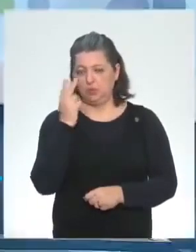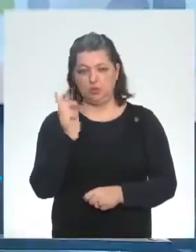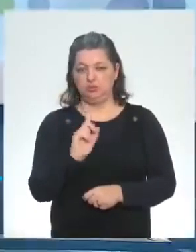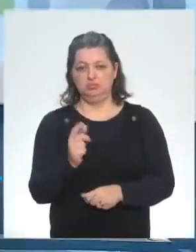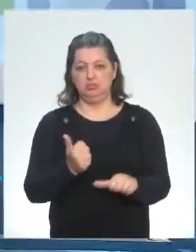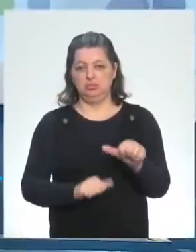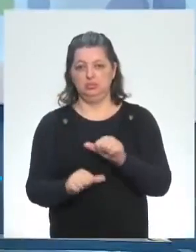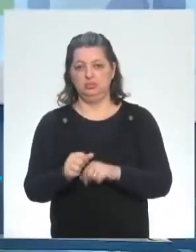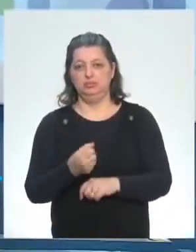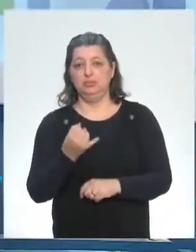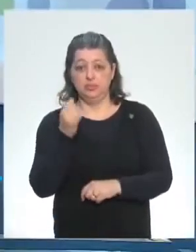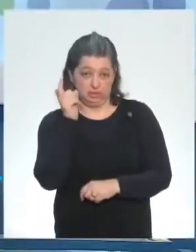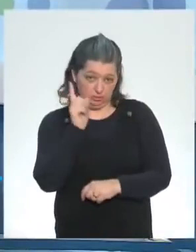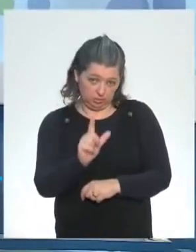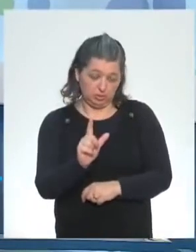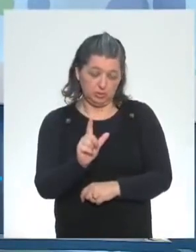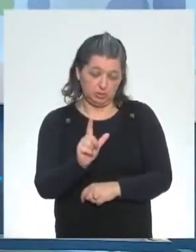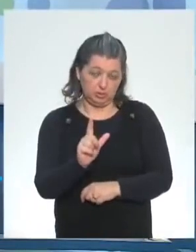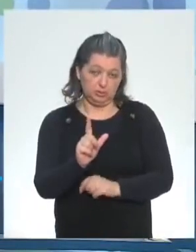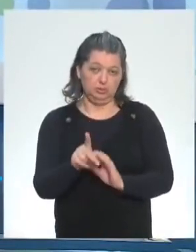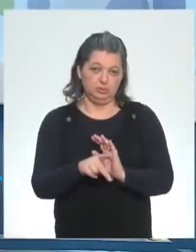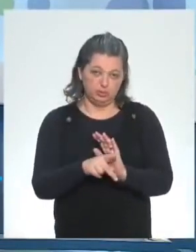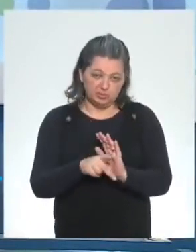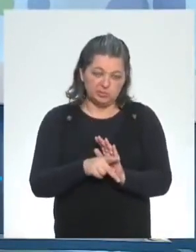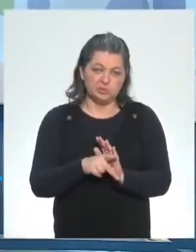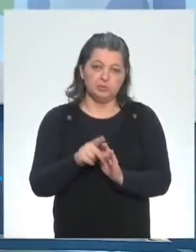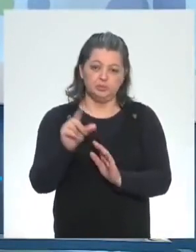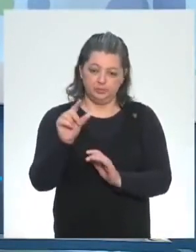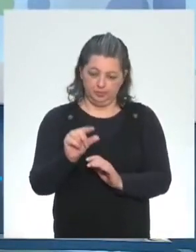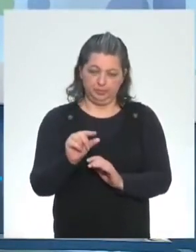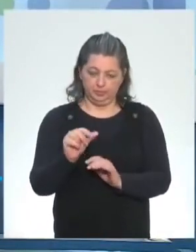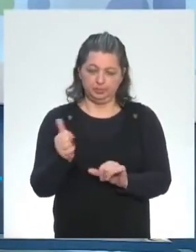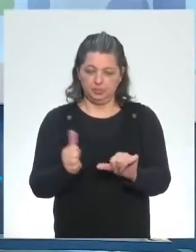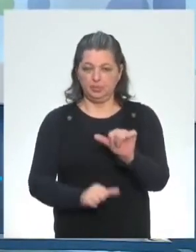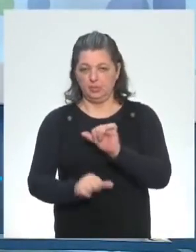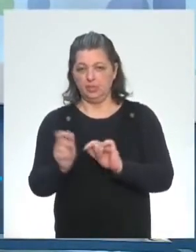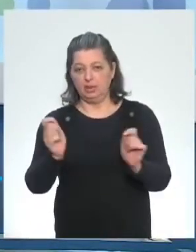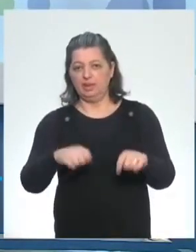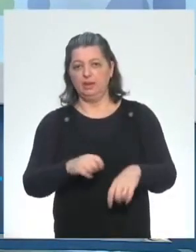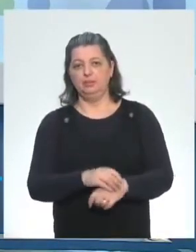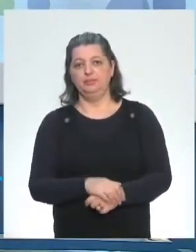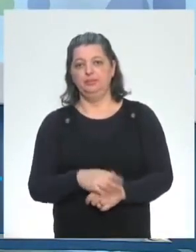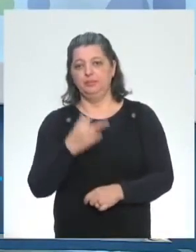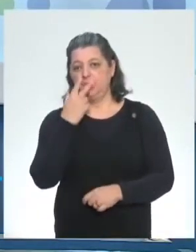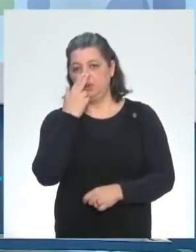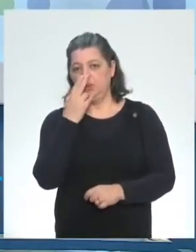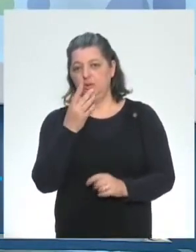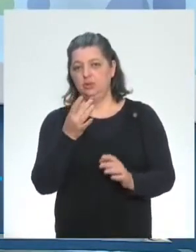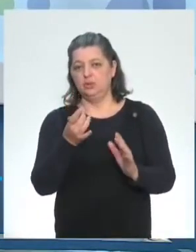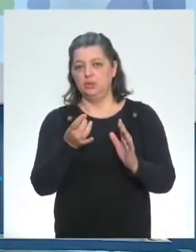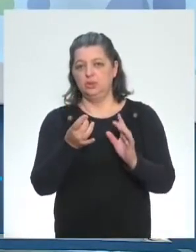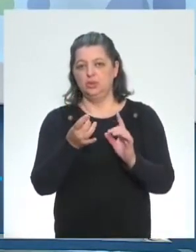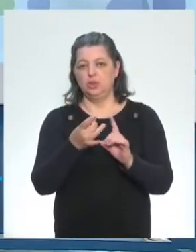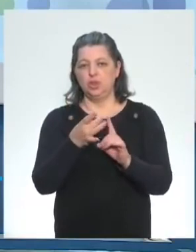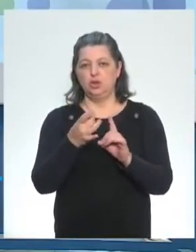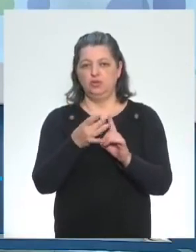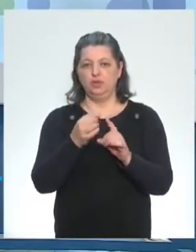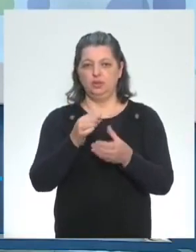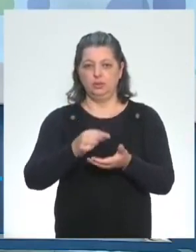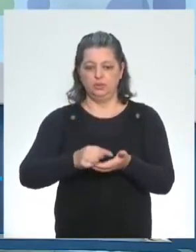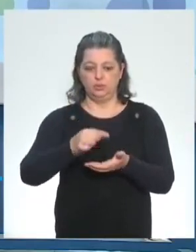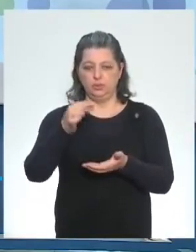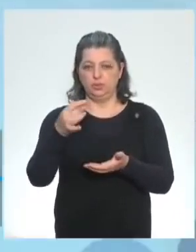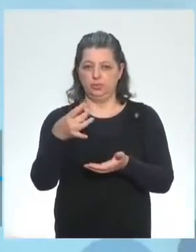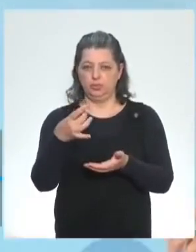Mas se eu conseguir pegar uma concentração menor, ele muda. Eu acho que nesse vidrinho aqui vai mudar. Então vamos lá, e lembrando que